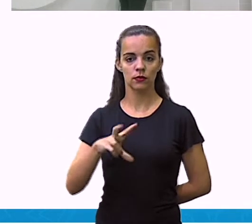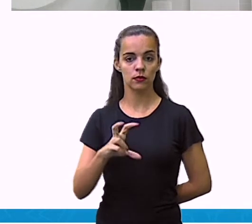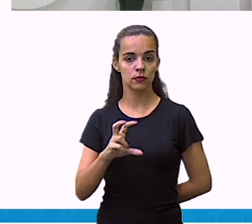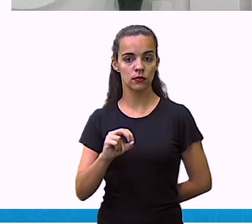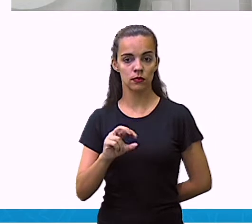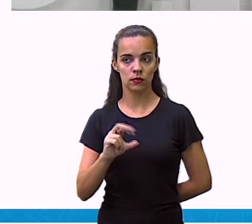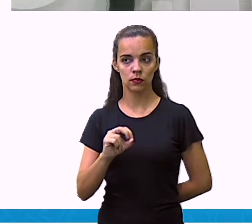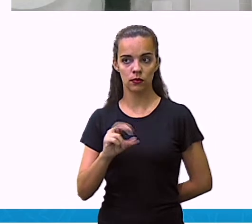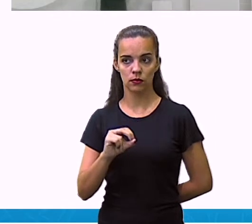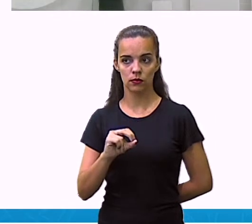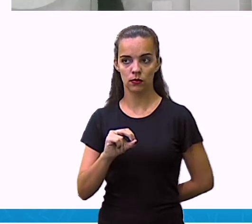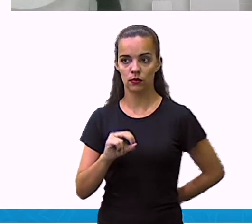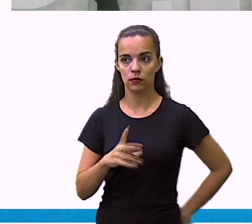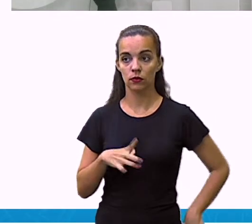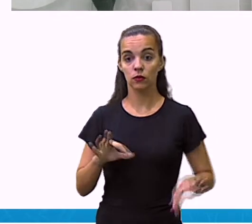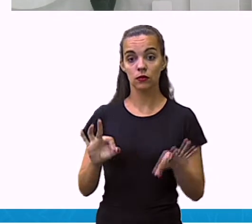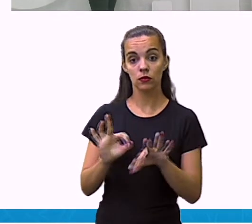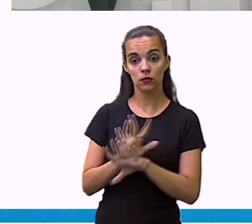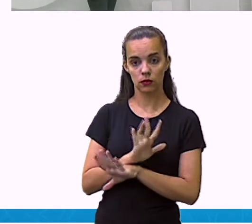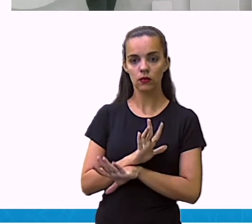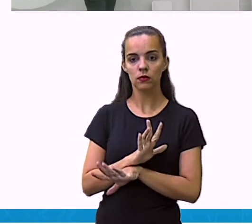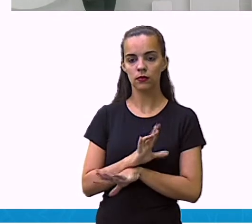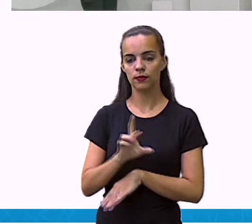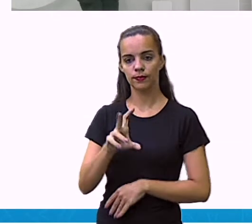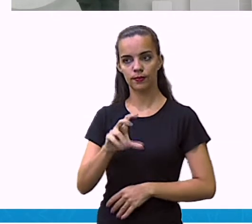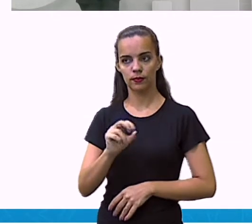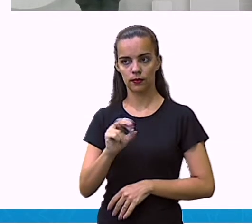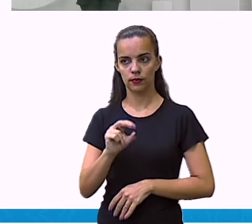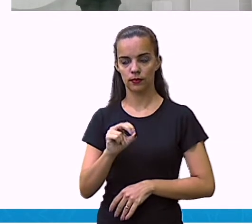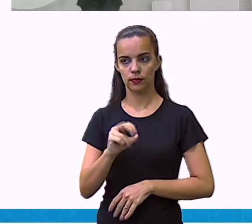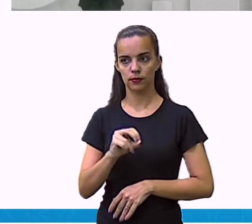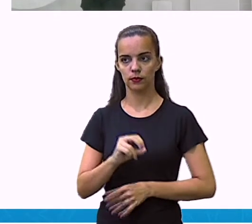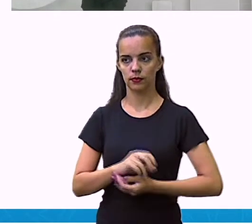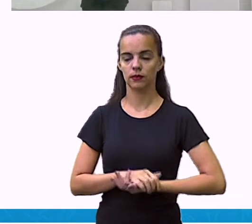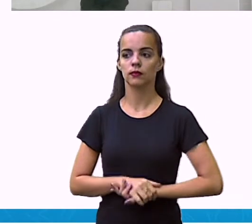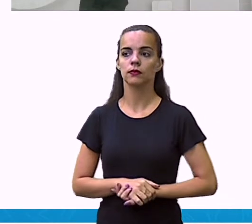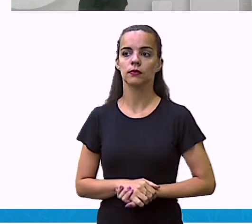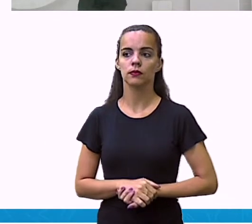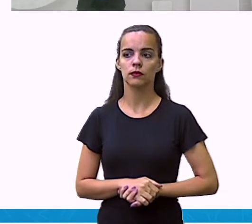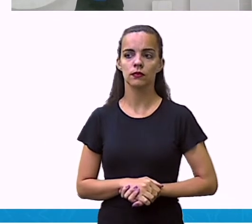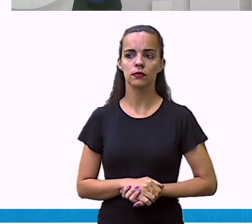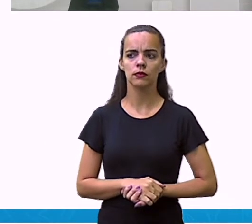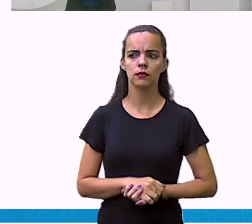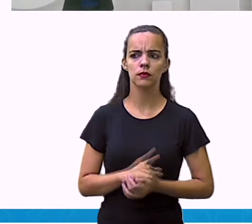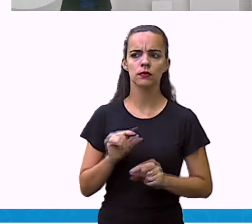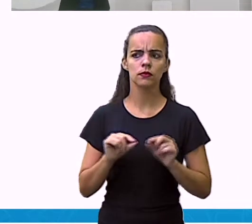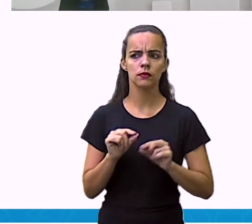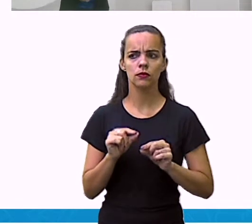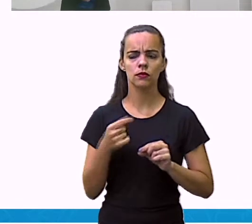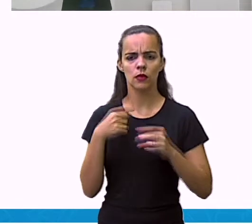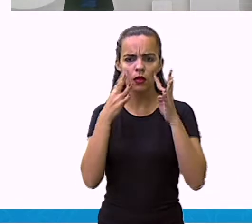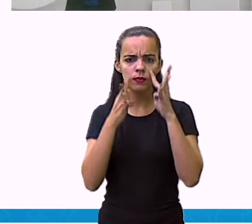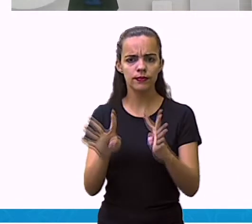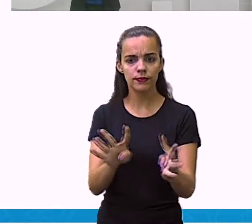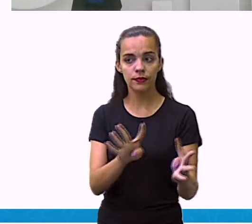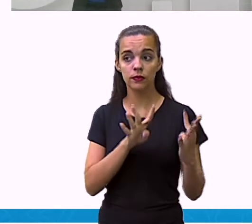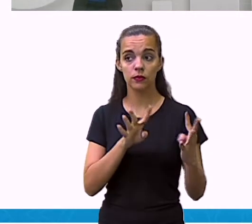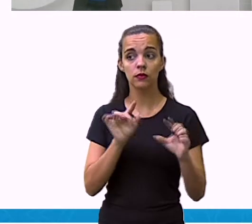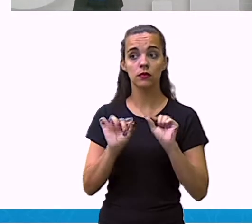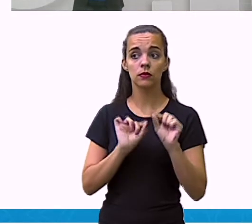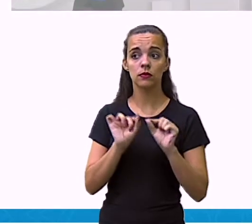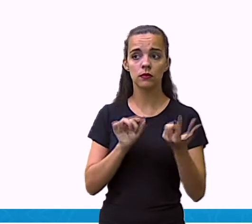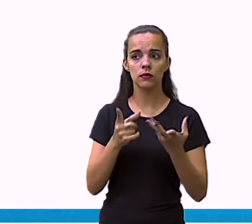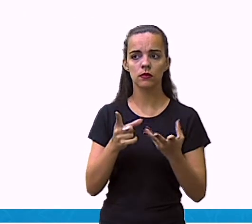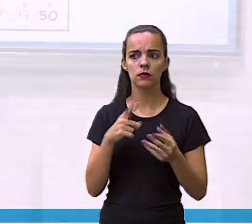49, terminamos então com o número 50. O que eu quero chamar a atenção de vocês agora